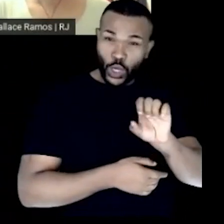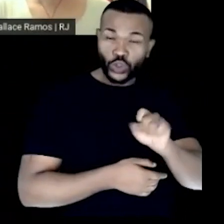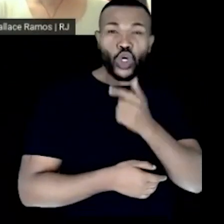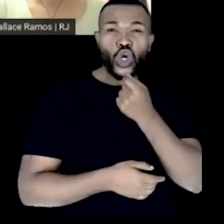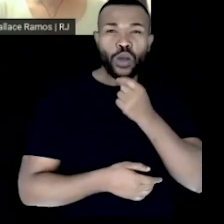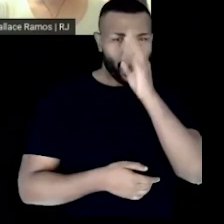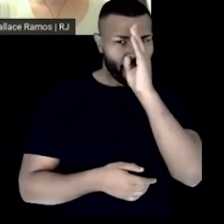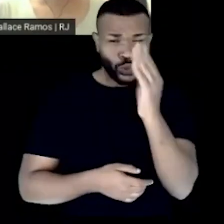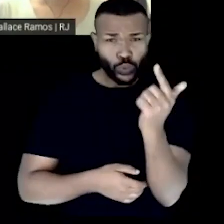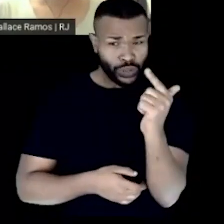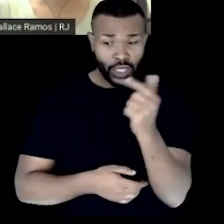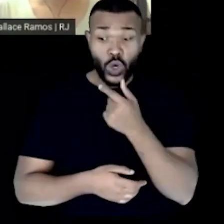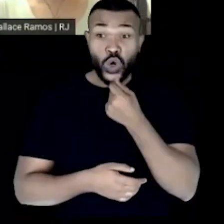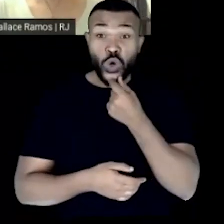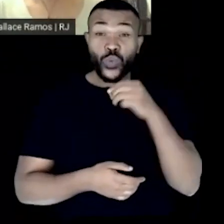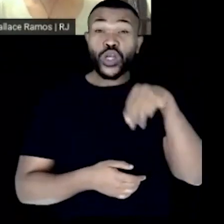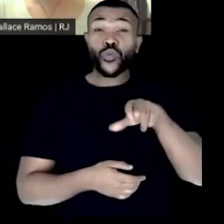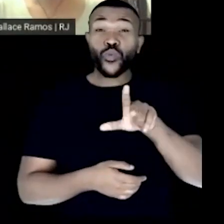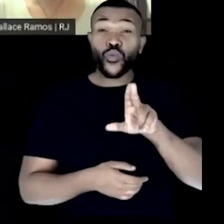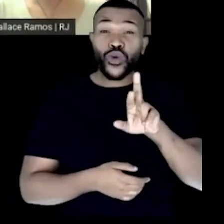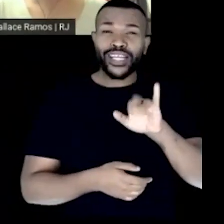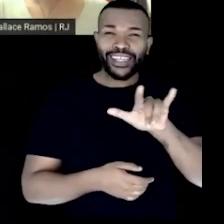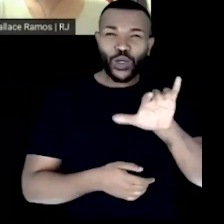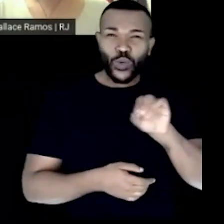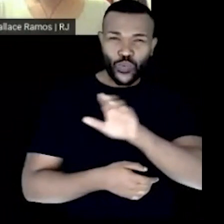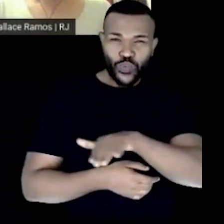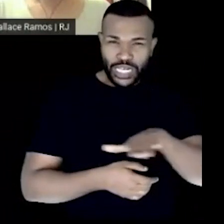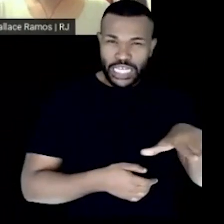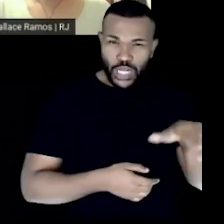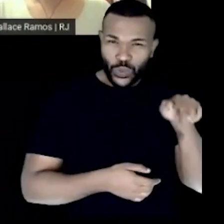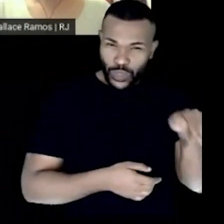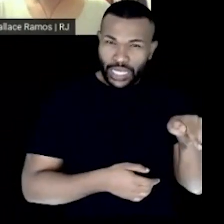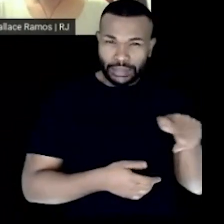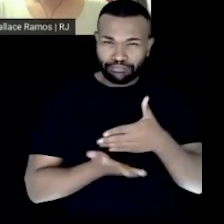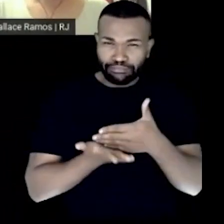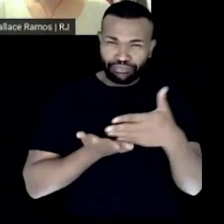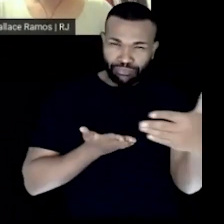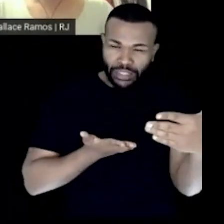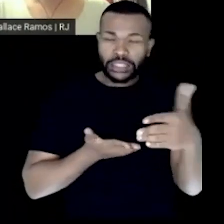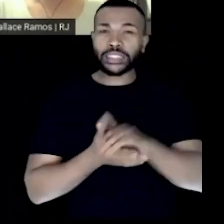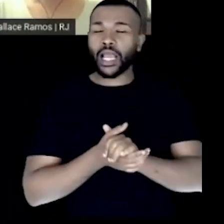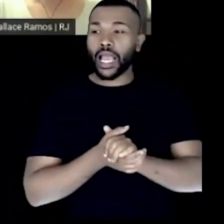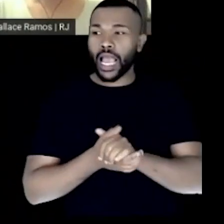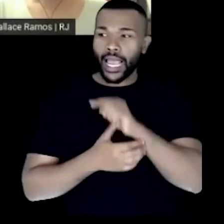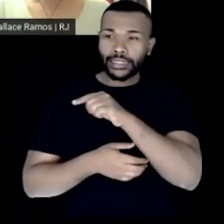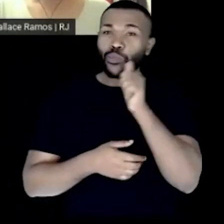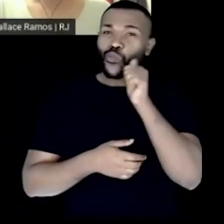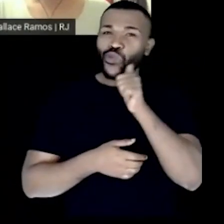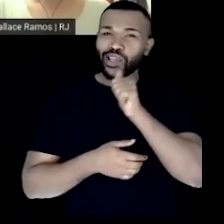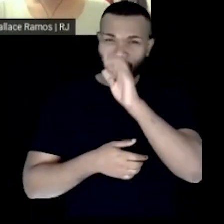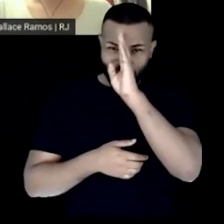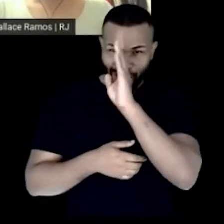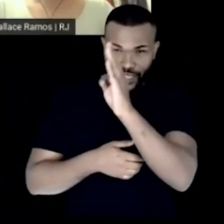ele não tem nenhum homem hétero, né? O Murilo é um menino, sem orientação sexual, não tem puberdade ainda. Temos